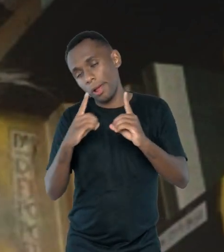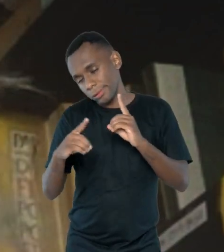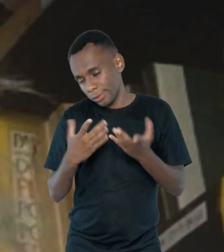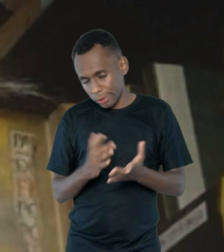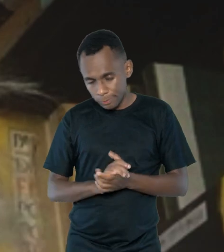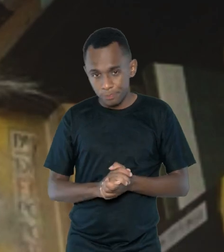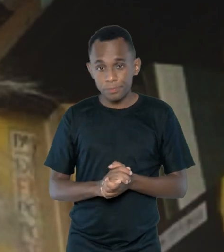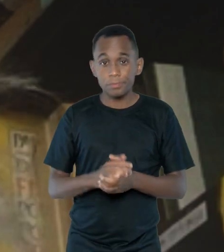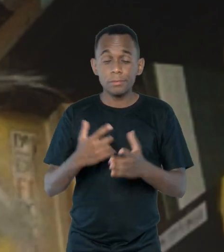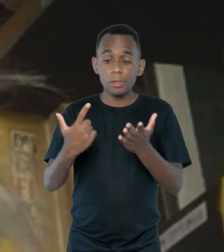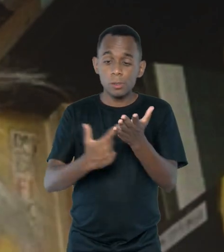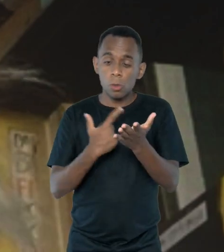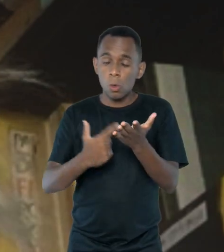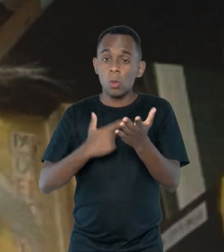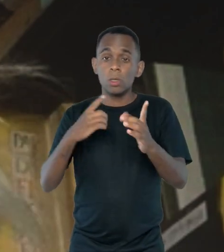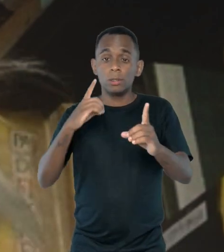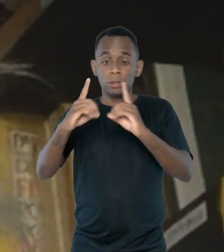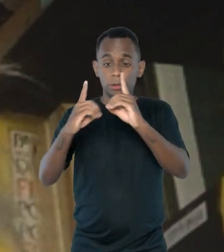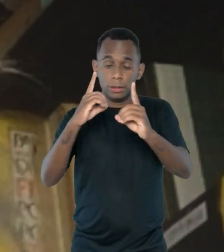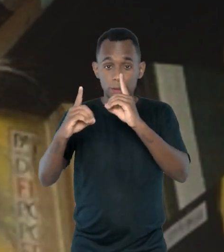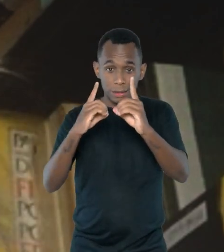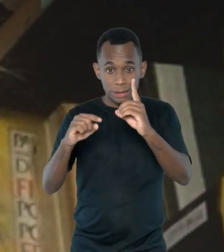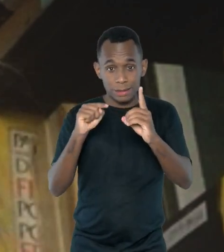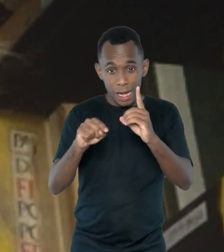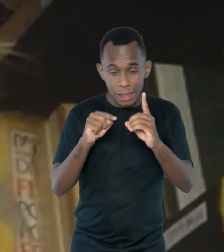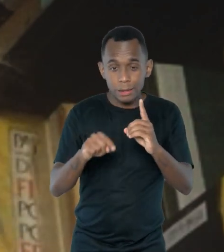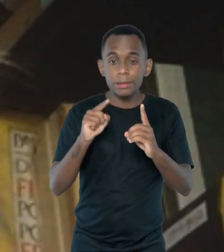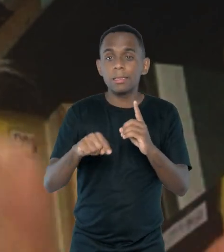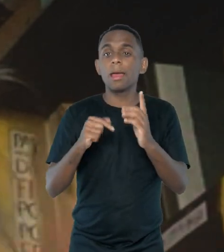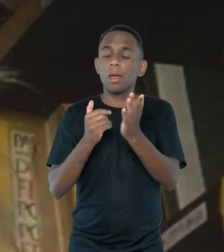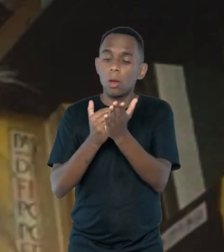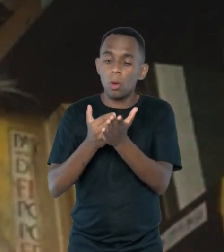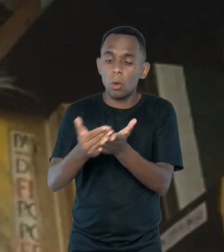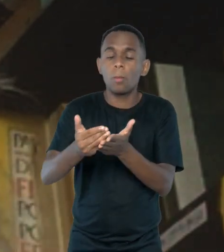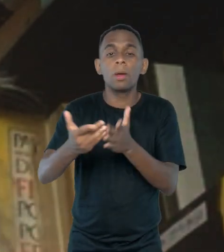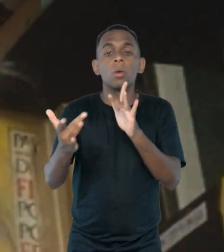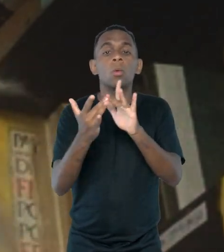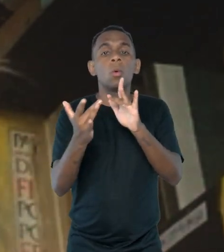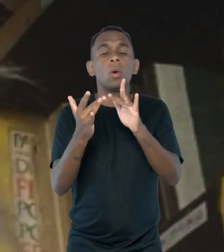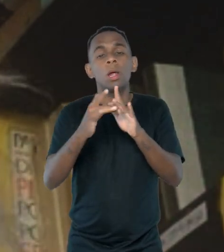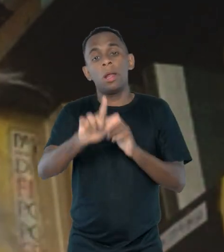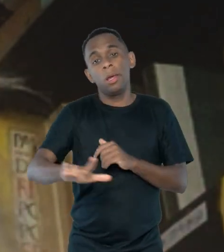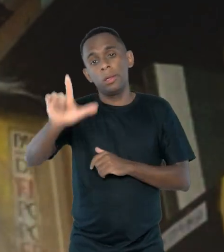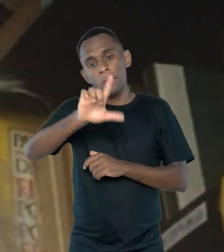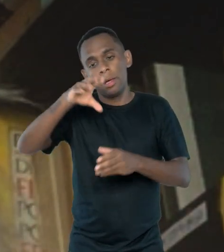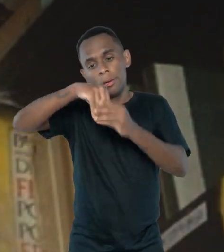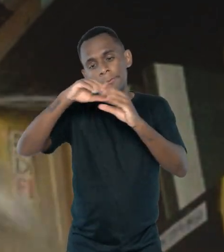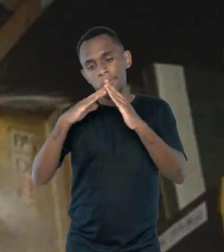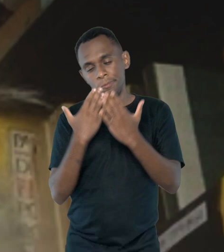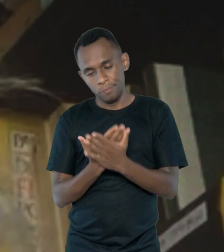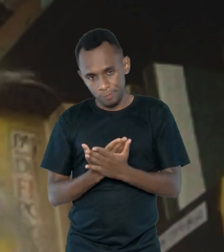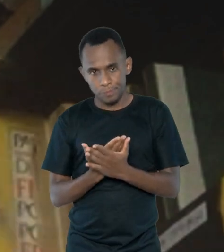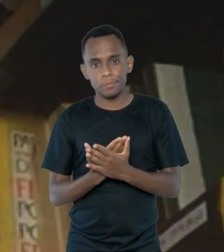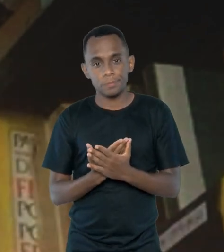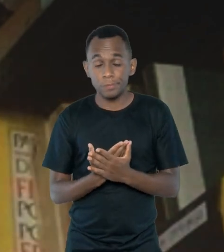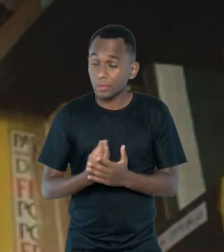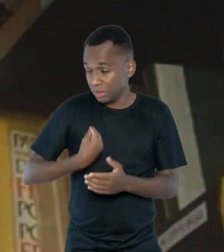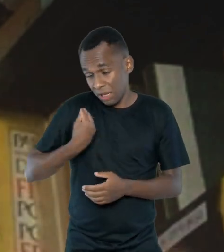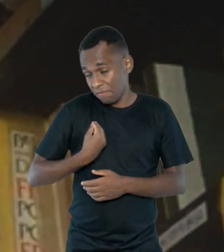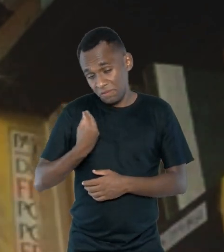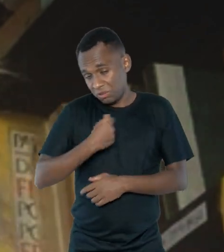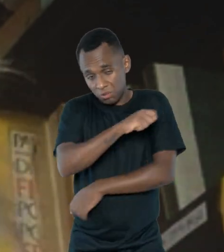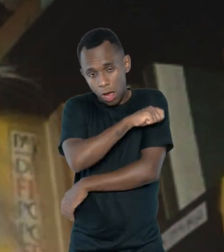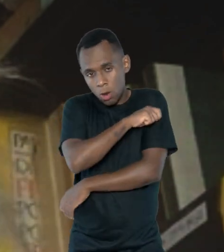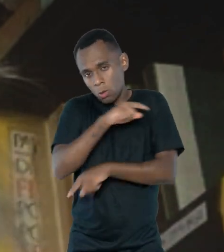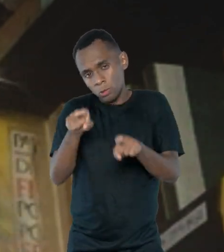livro didático, ele é a porta de entrada da literatura nas escolas e na vida dos